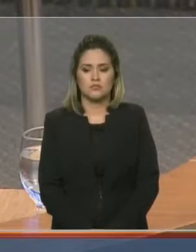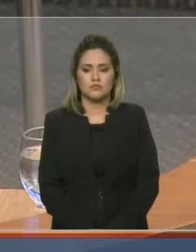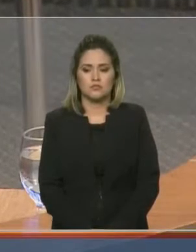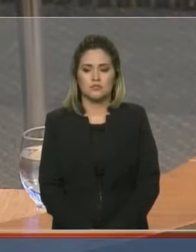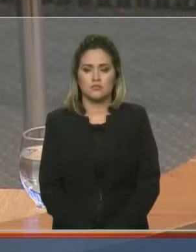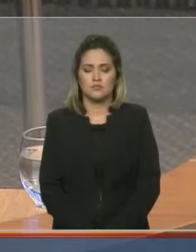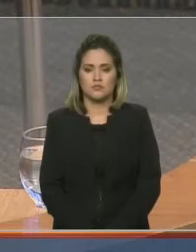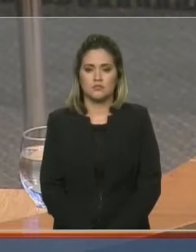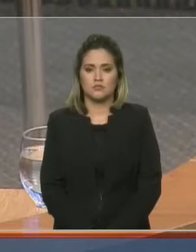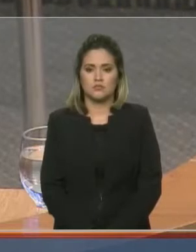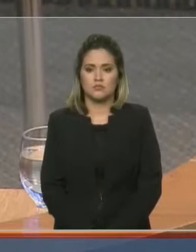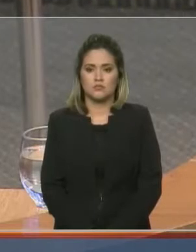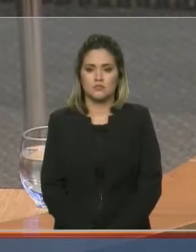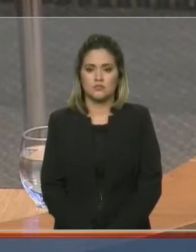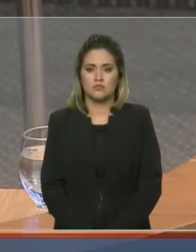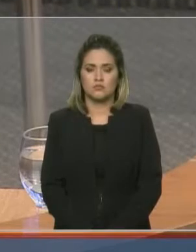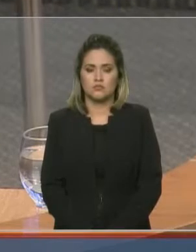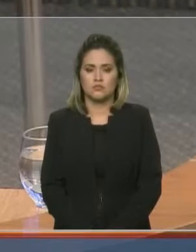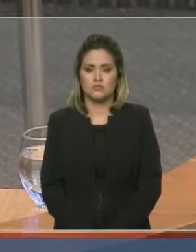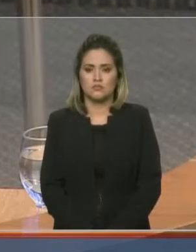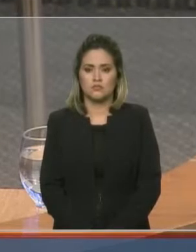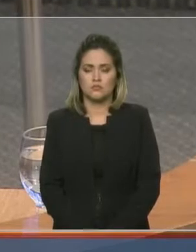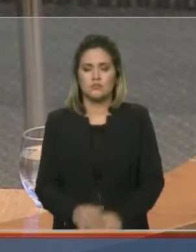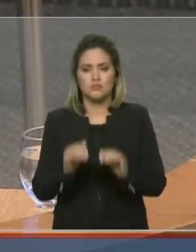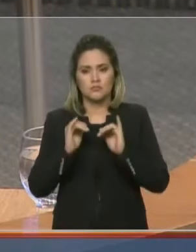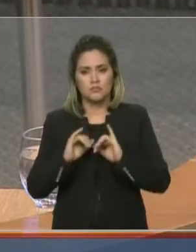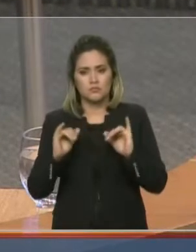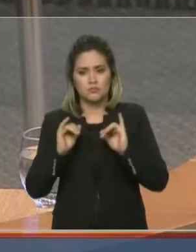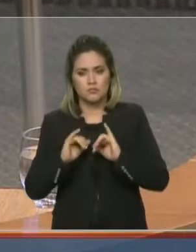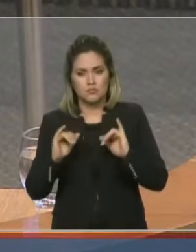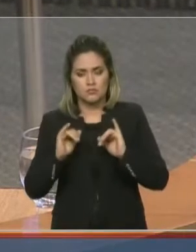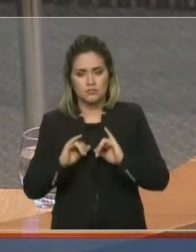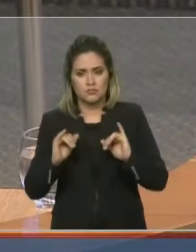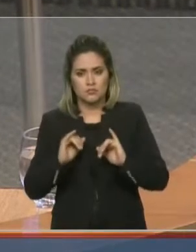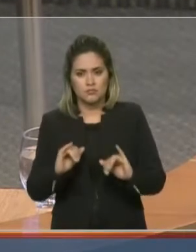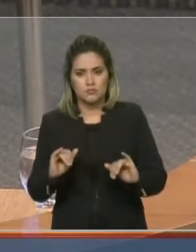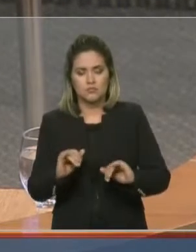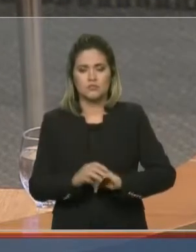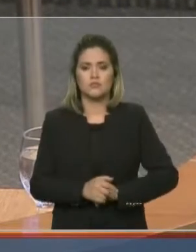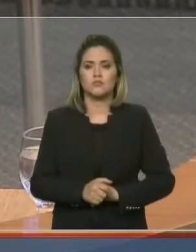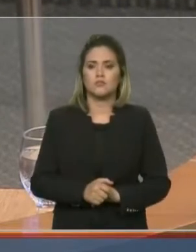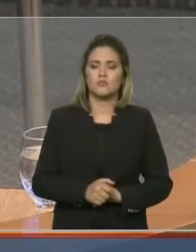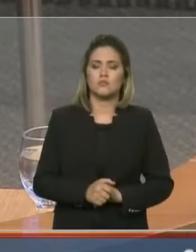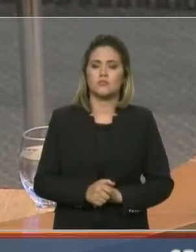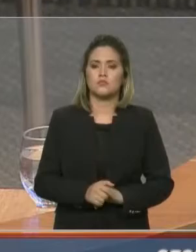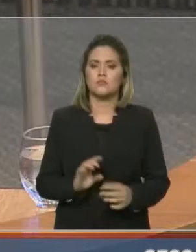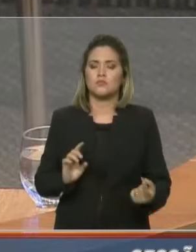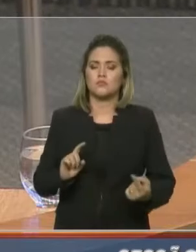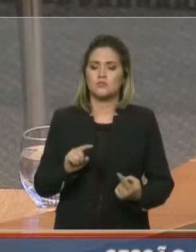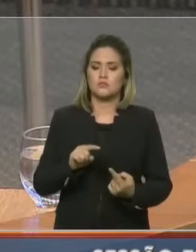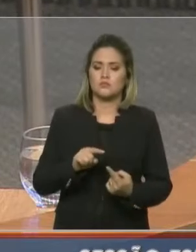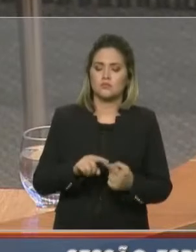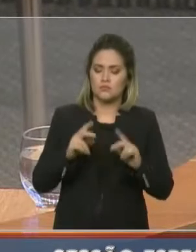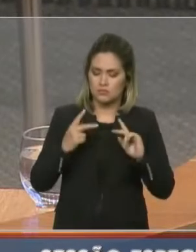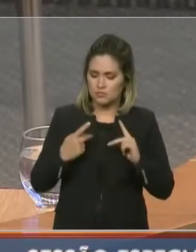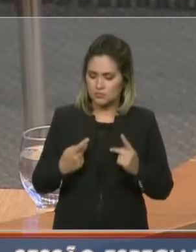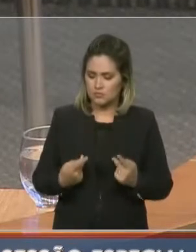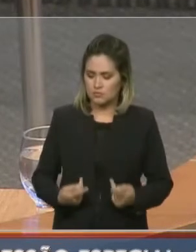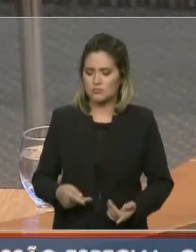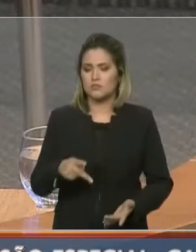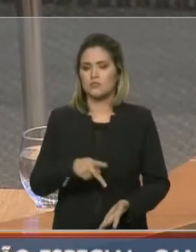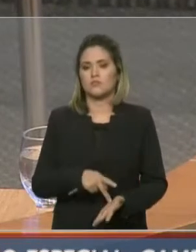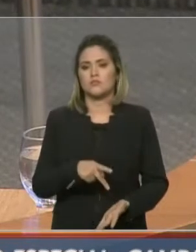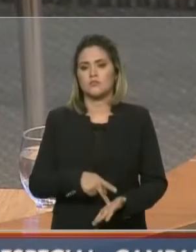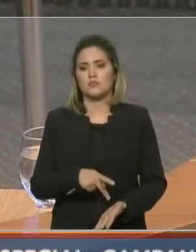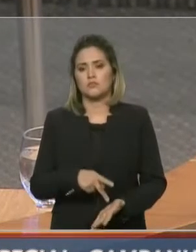de fatos, valores e regras, em vista de uma ação humana, uma ação que seja concreta, uma ação